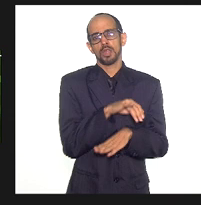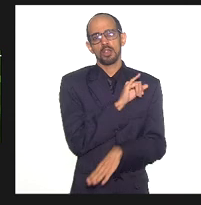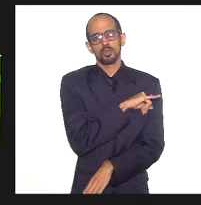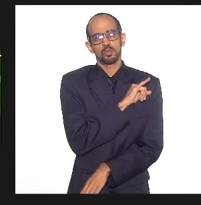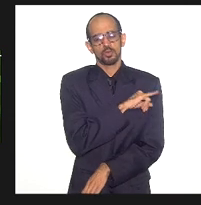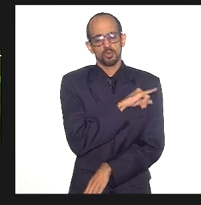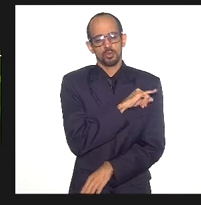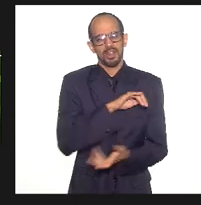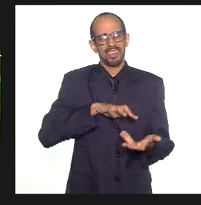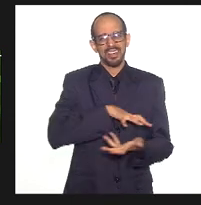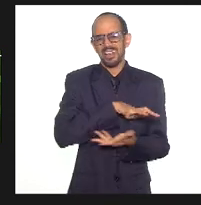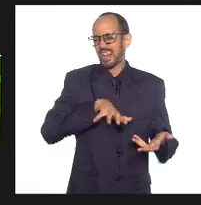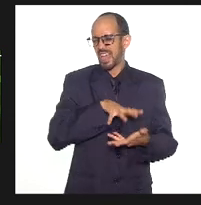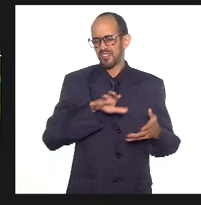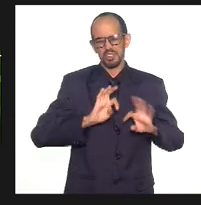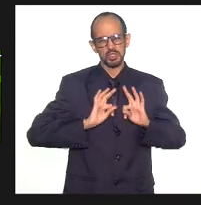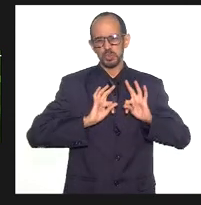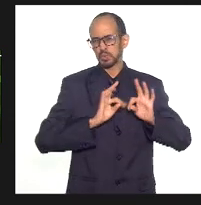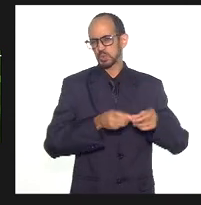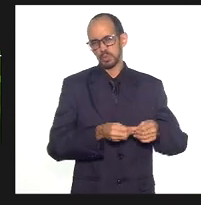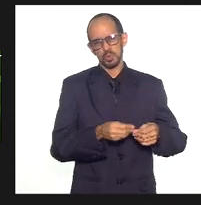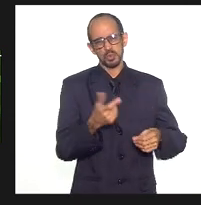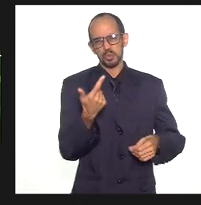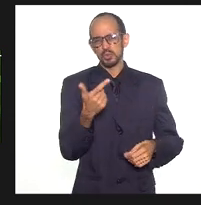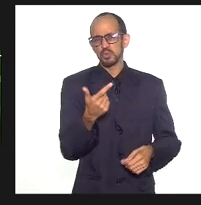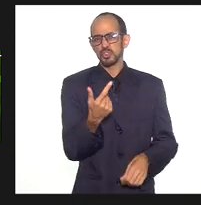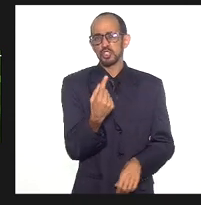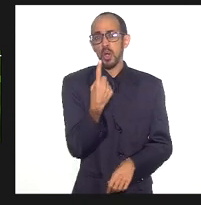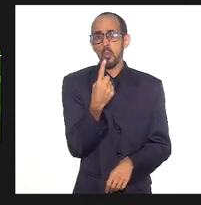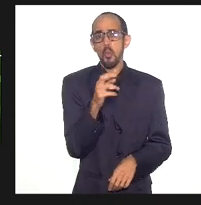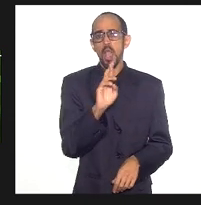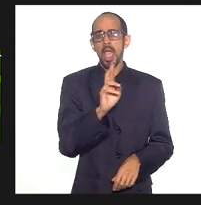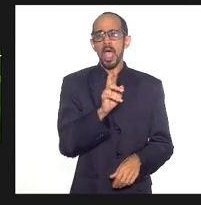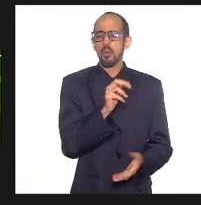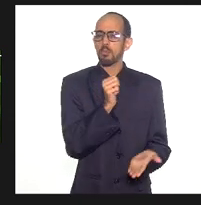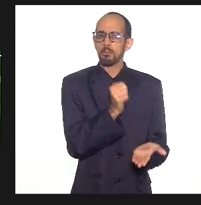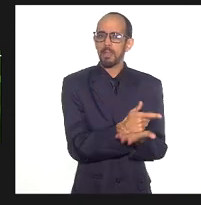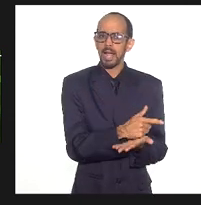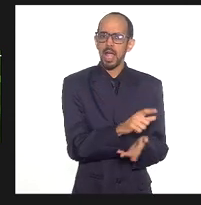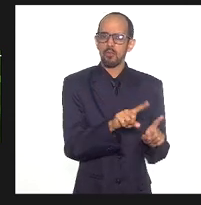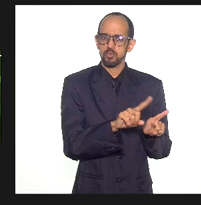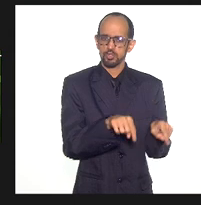do funcionalismo público, não havia um real para pagar nenhum funcionário.